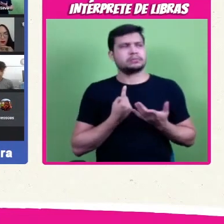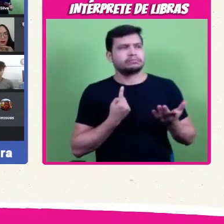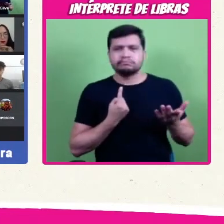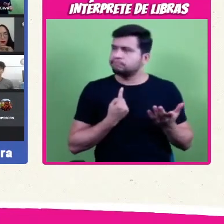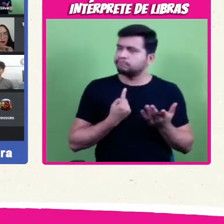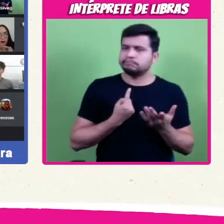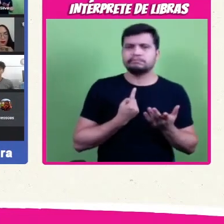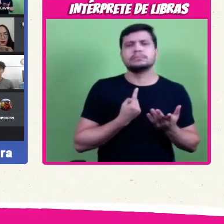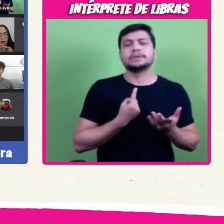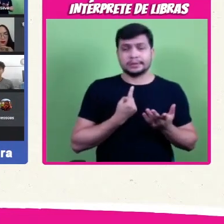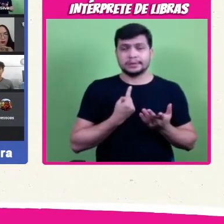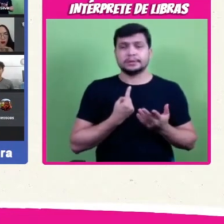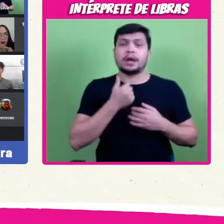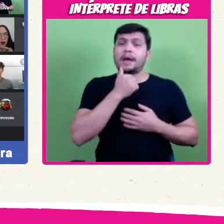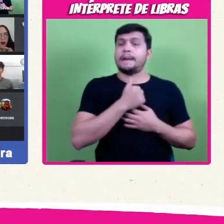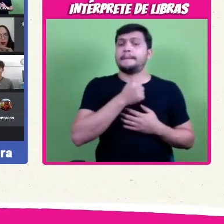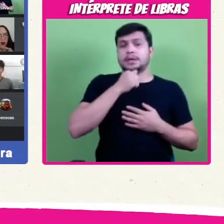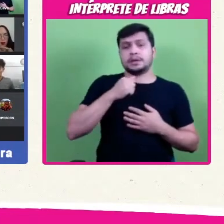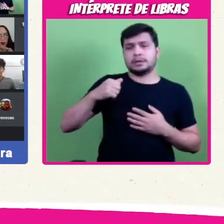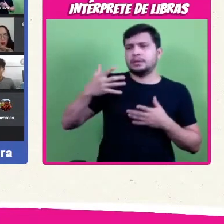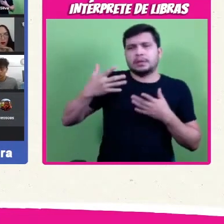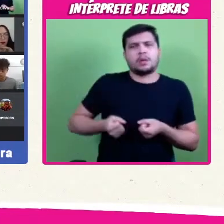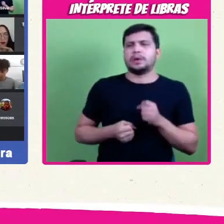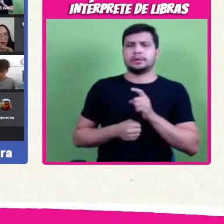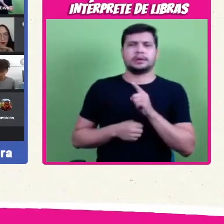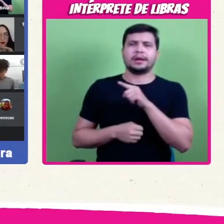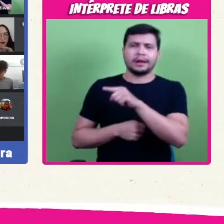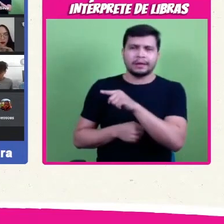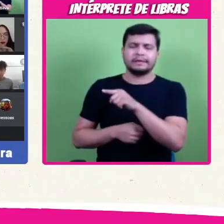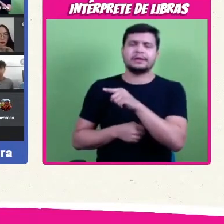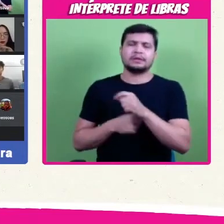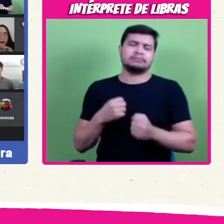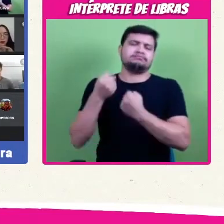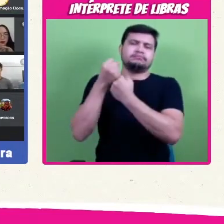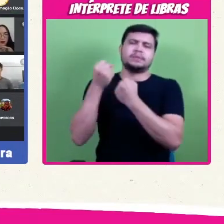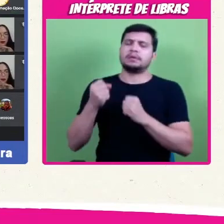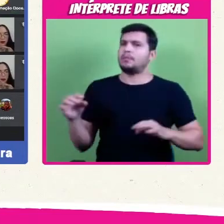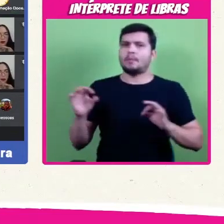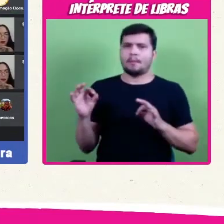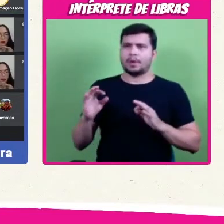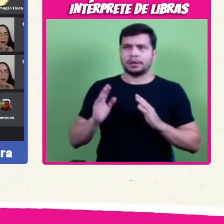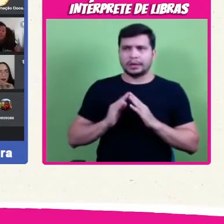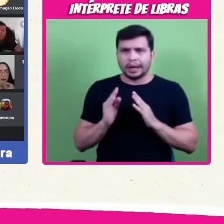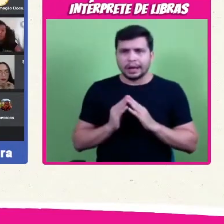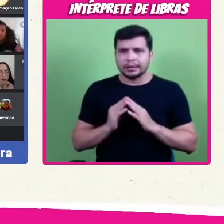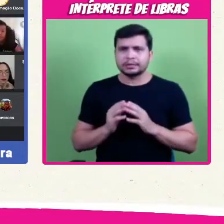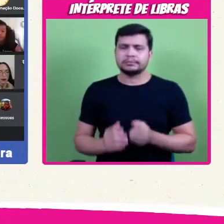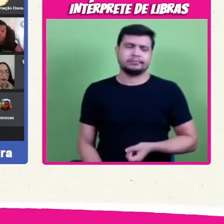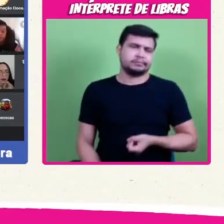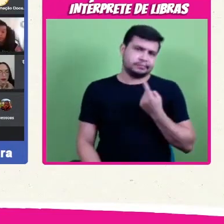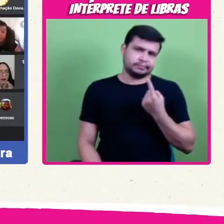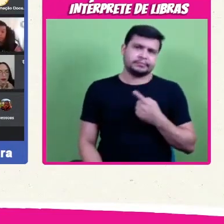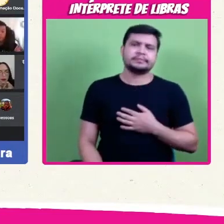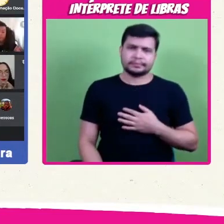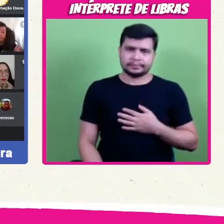Dizia lá, a mãe dele não aceitava, né? Então, se você não é aceito em casa, você não é aceito na escola,